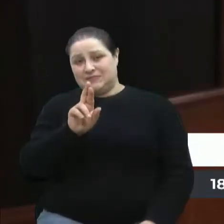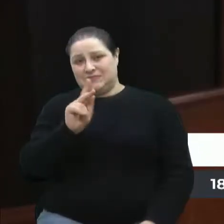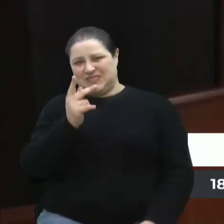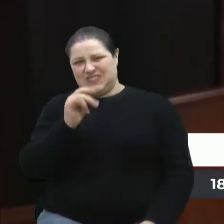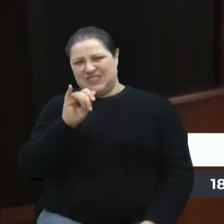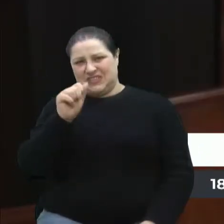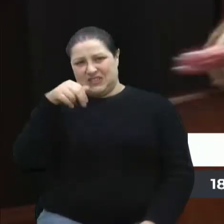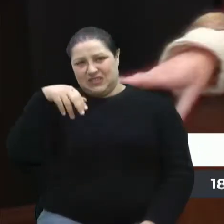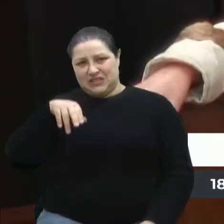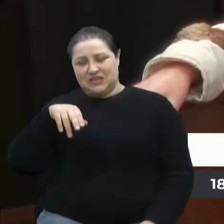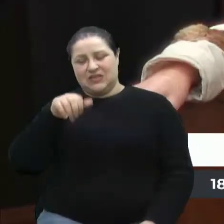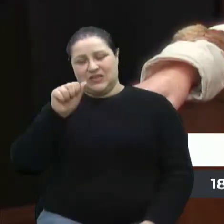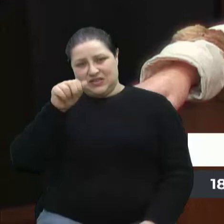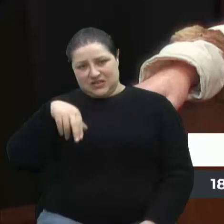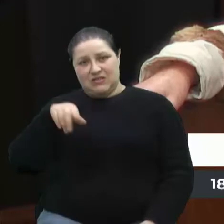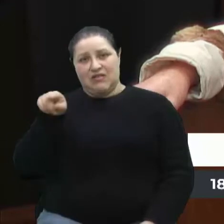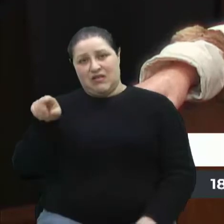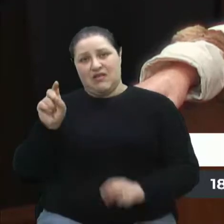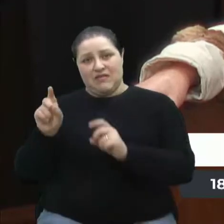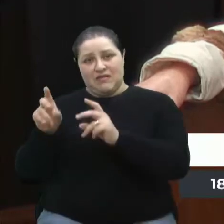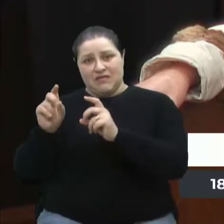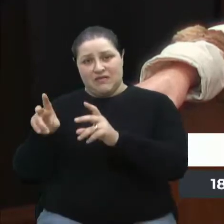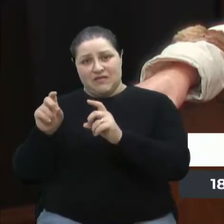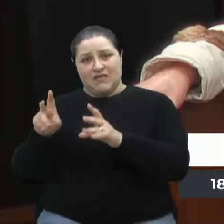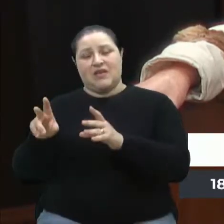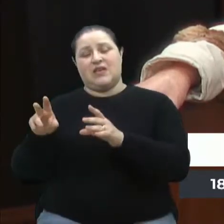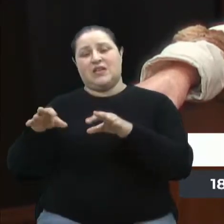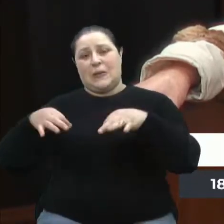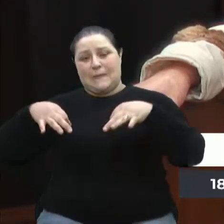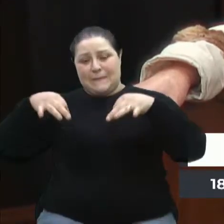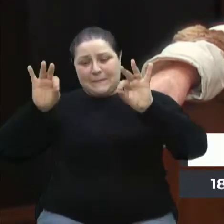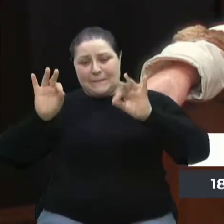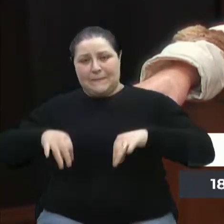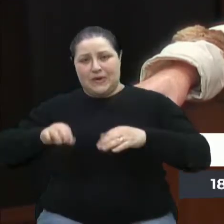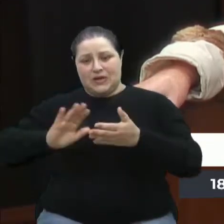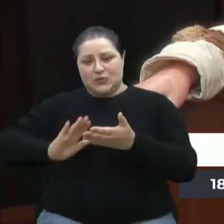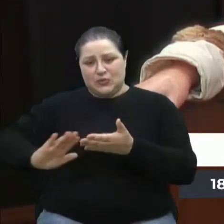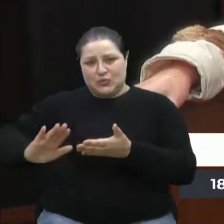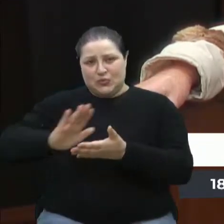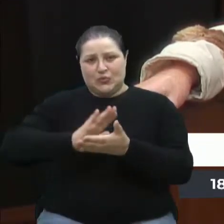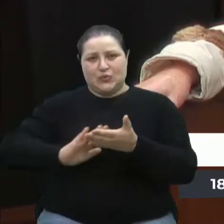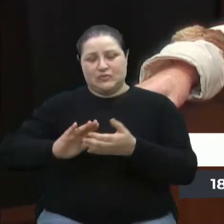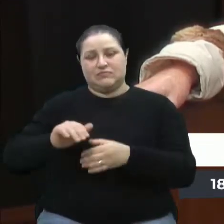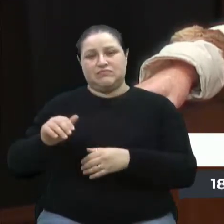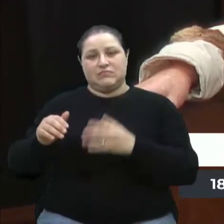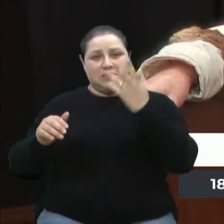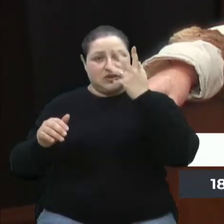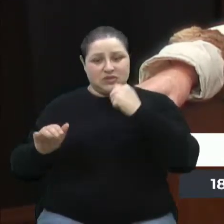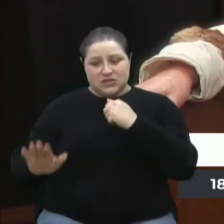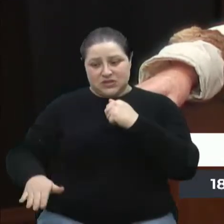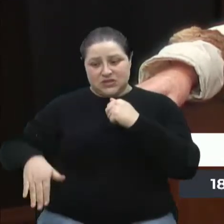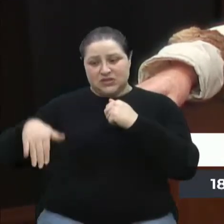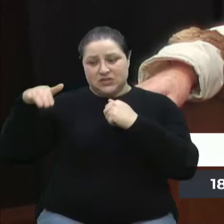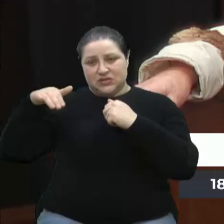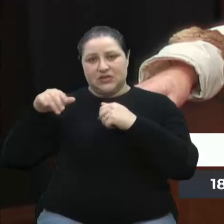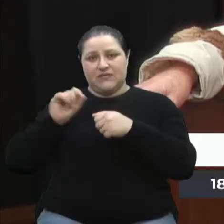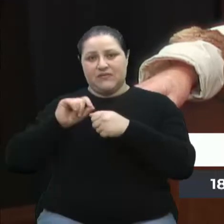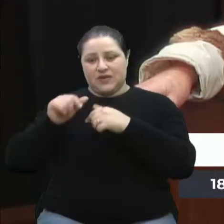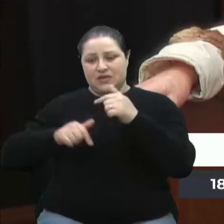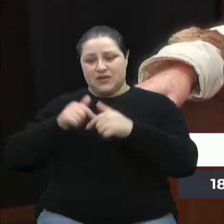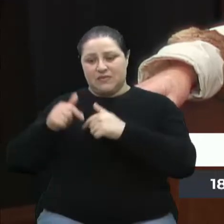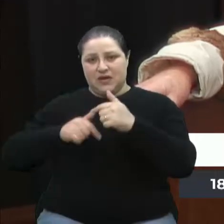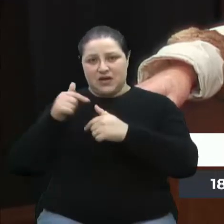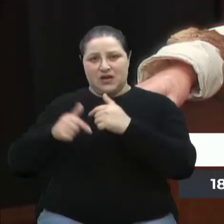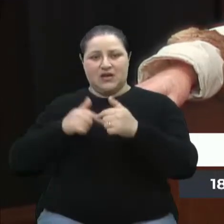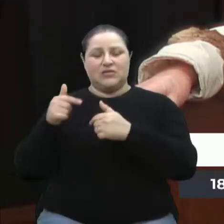vendia panos de prato, um jovem que desde criança fazia o trabalho infantil e